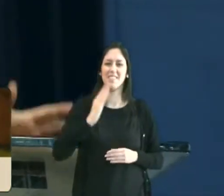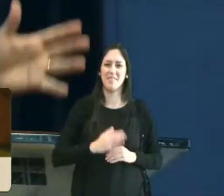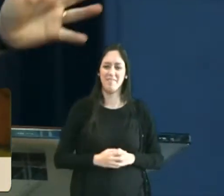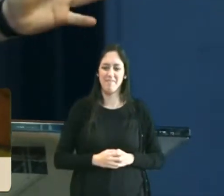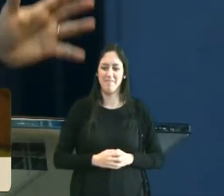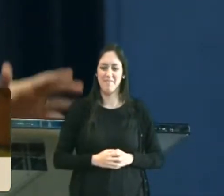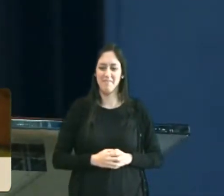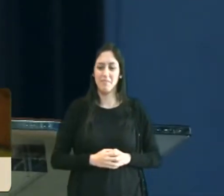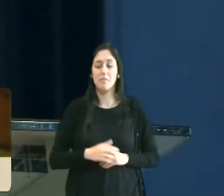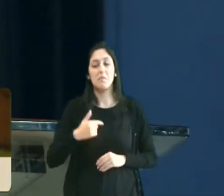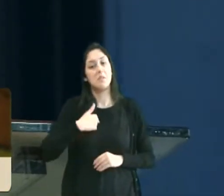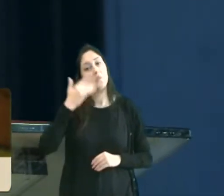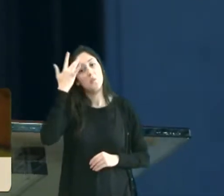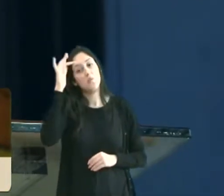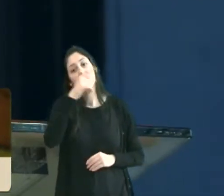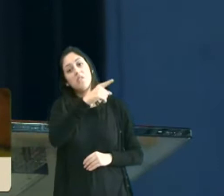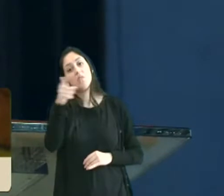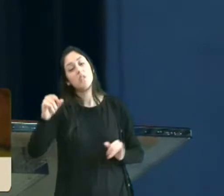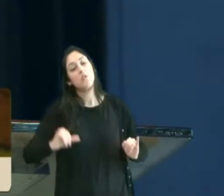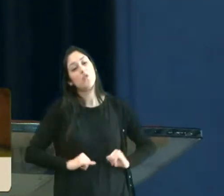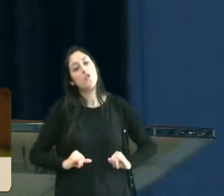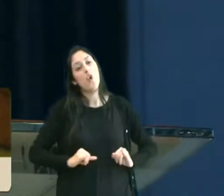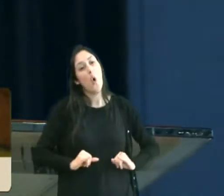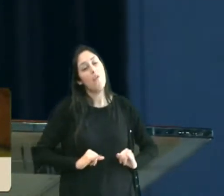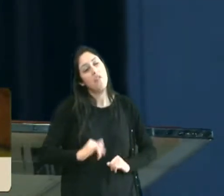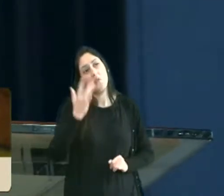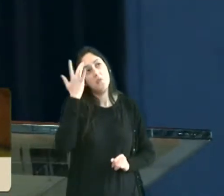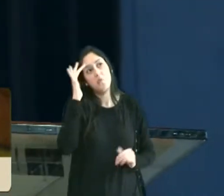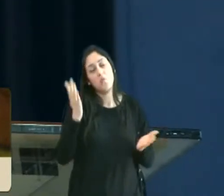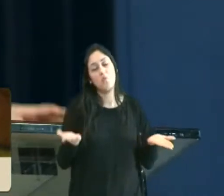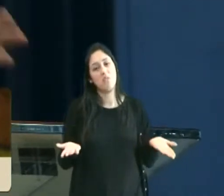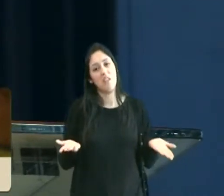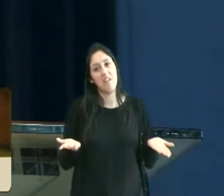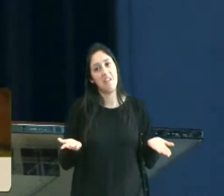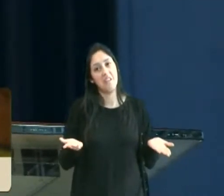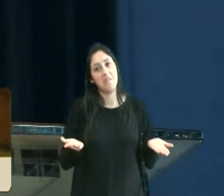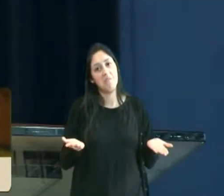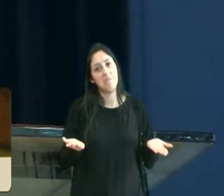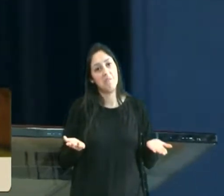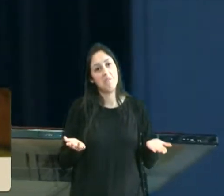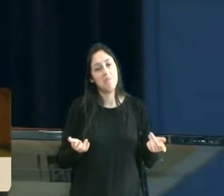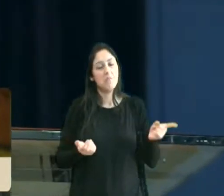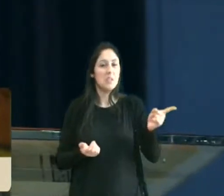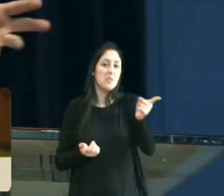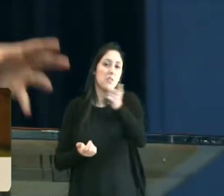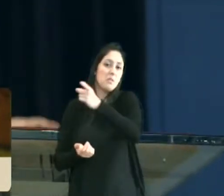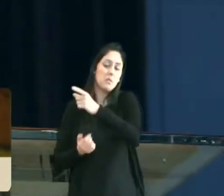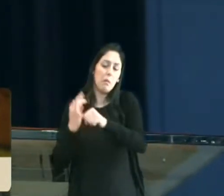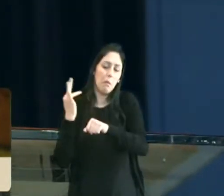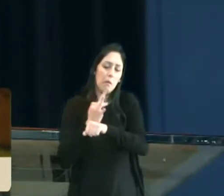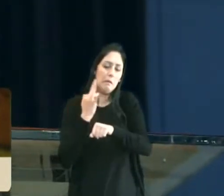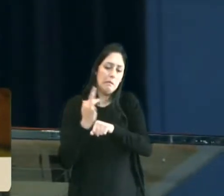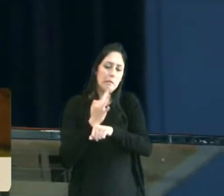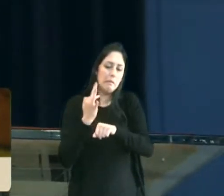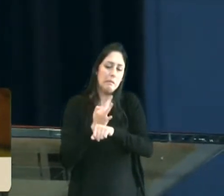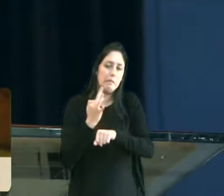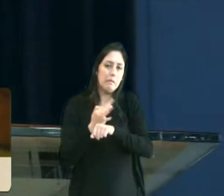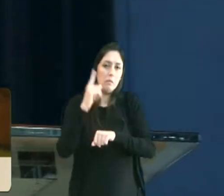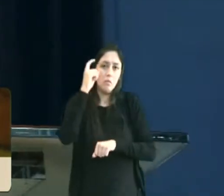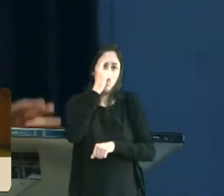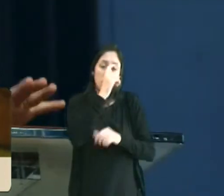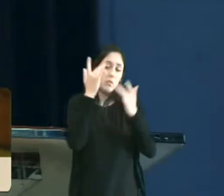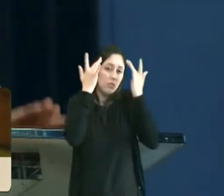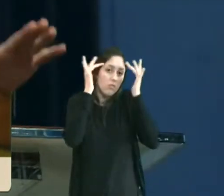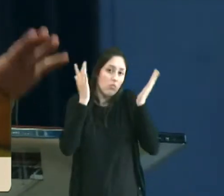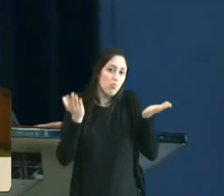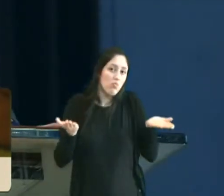Eu não sei que tipo de pressões você tem enfrentado, eu não sei que tipo de resistências,